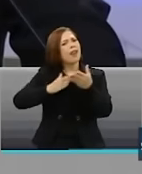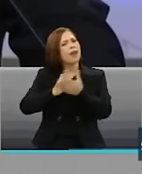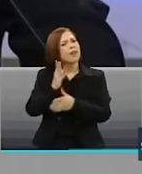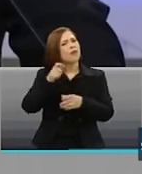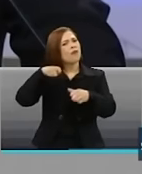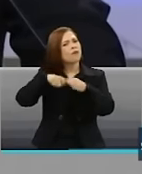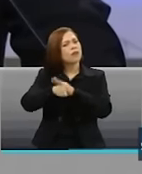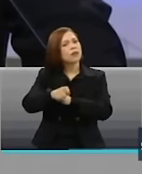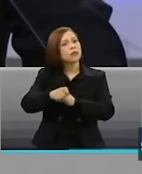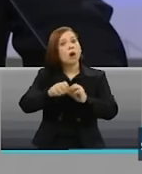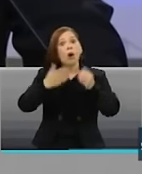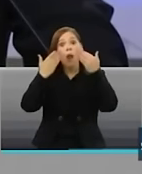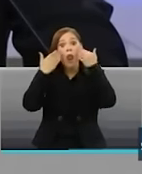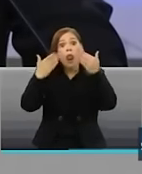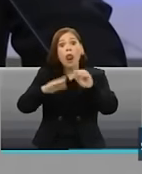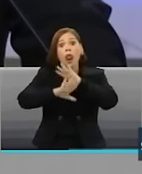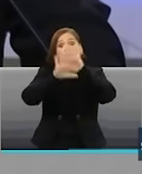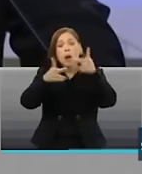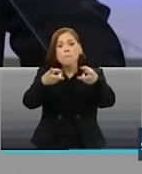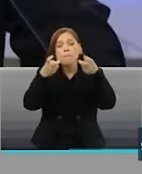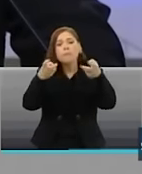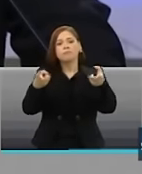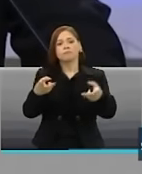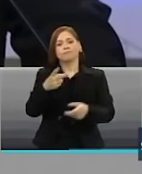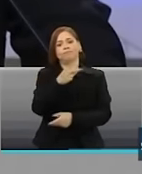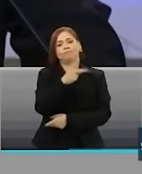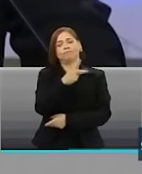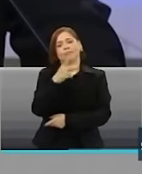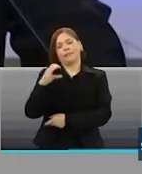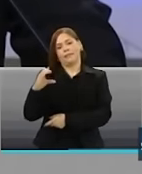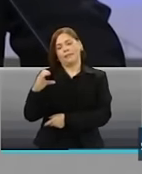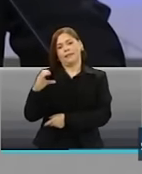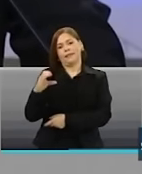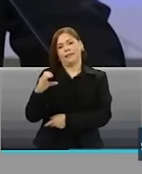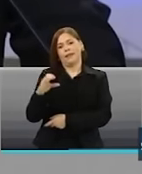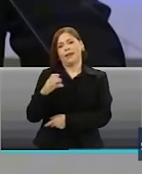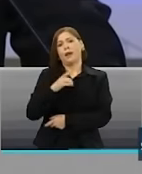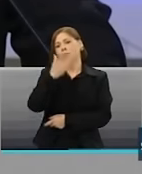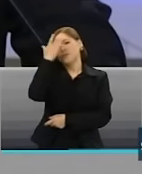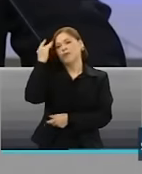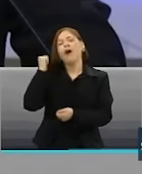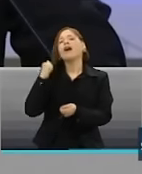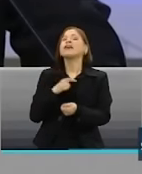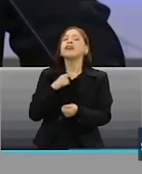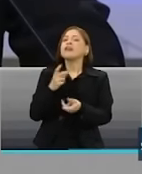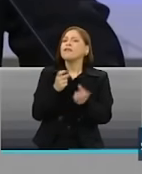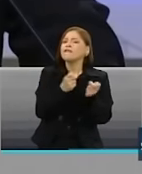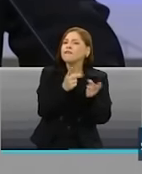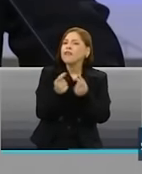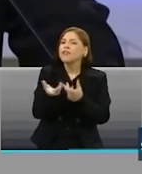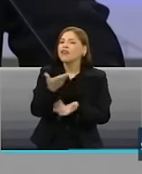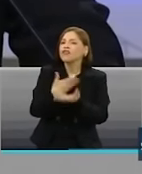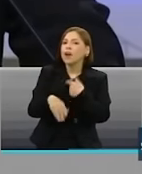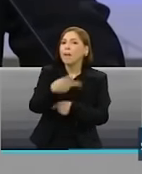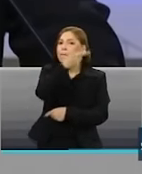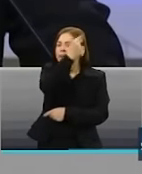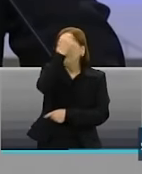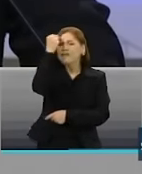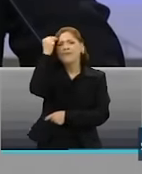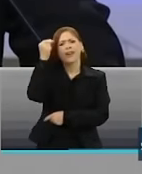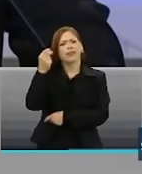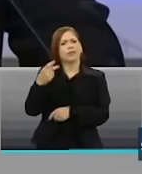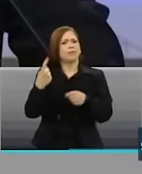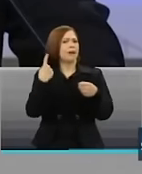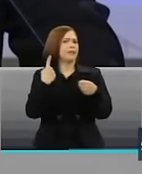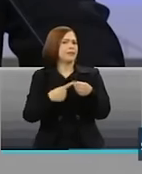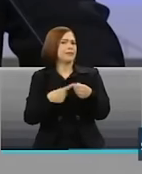um financiamento claro, claro, do PCC. O cara que lavava dinheiro para o PCC é prefeito de uma cidade aqui de São